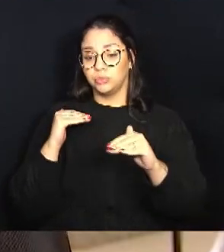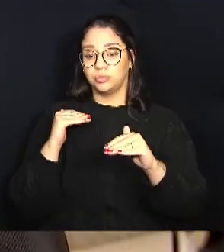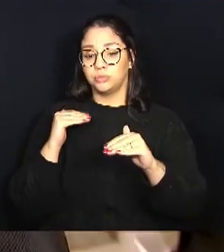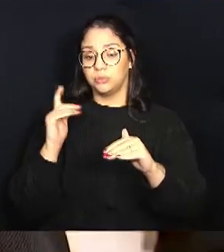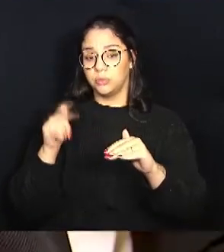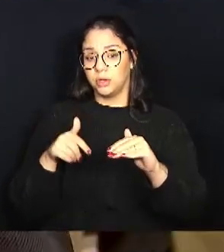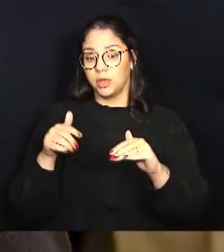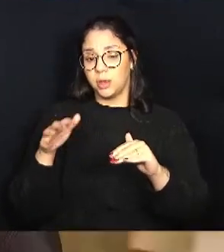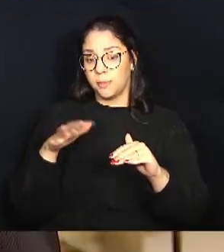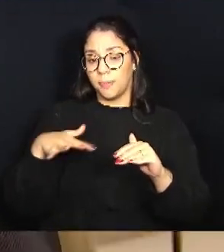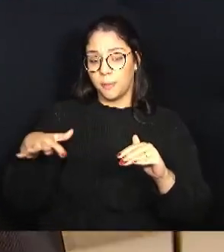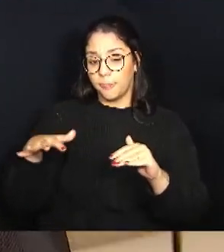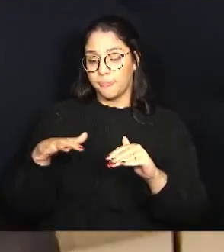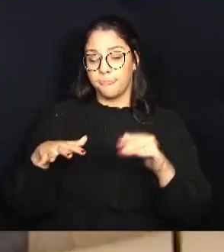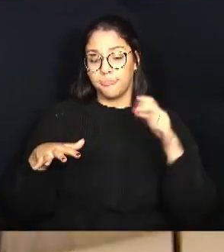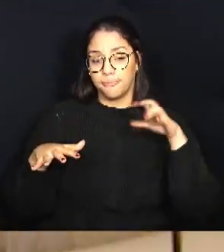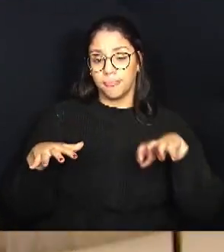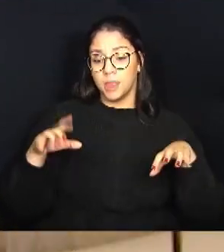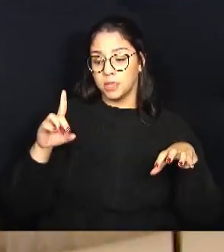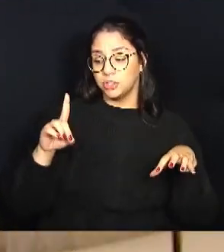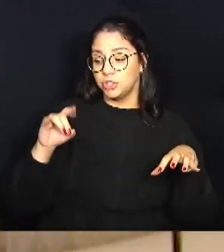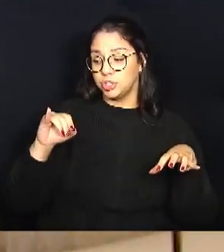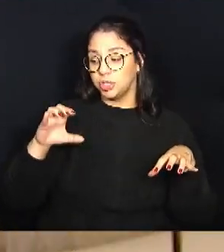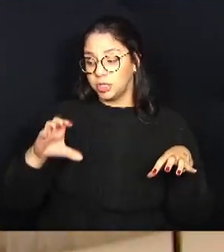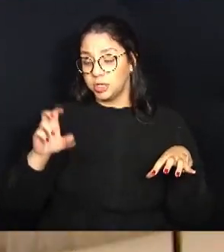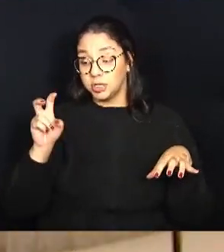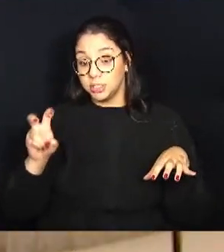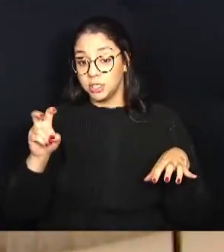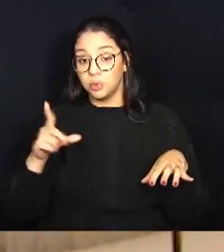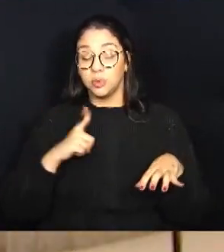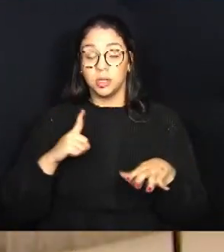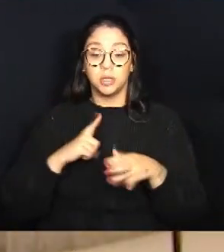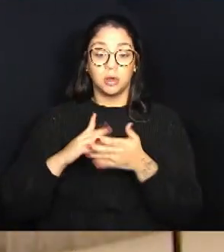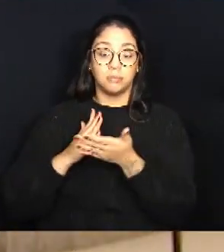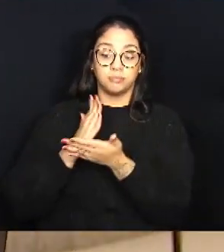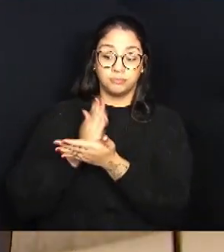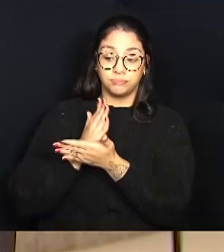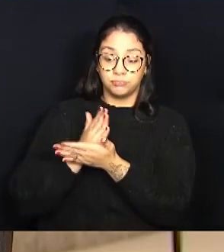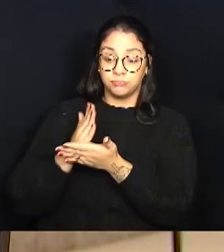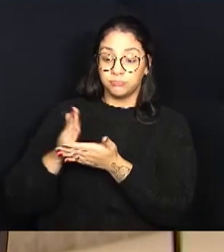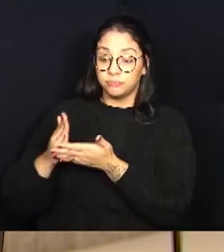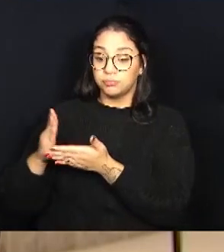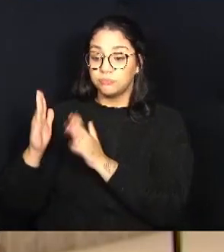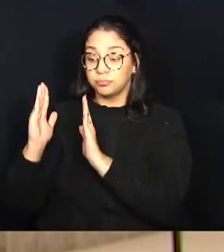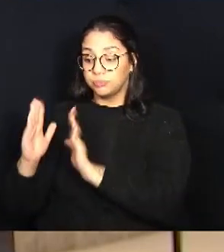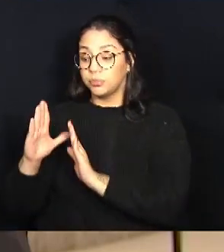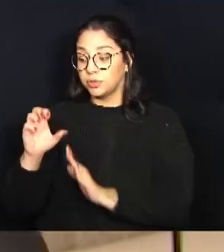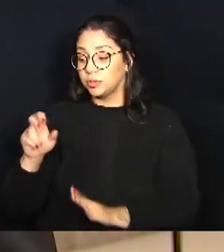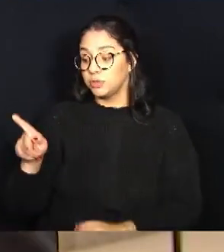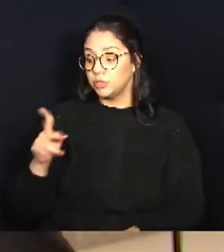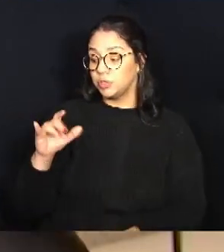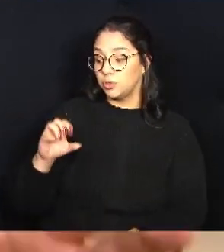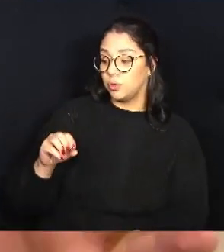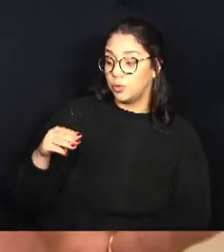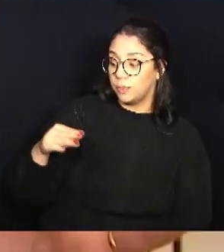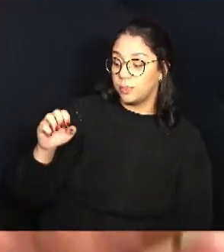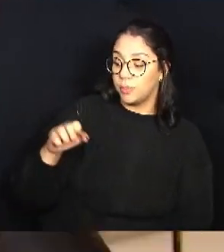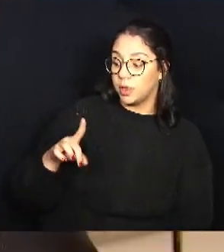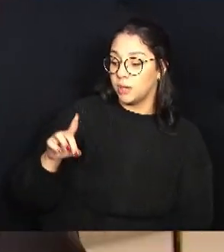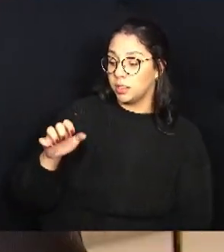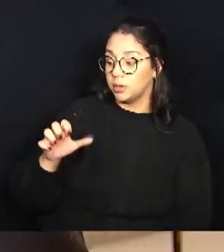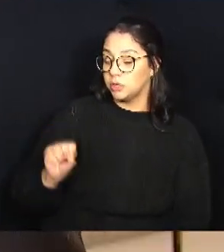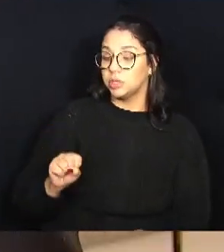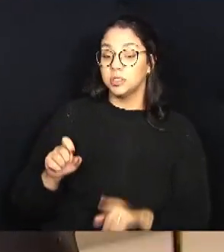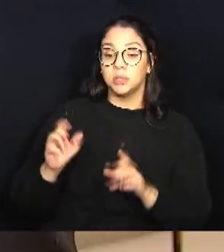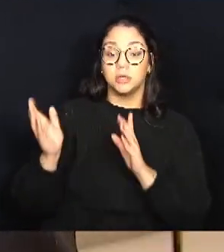liga o DIC 5, que é dividido em 2 fases, né? A fase lá conhecida como Chico Mendes, Aruanã, e a primeira fase que é